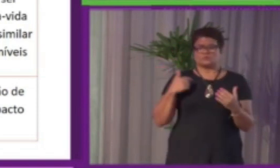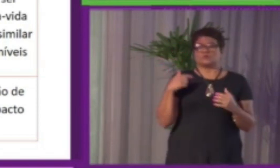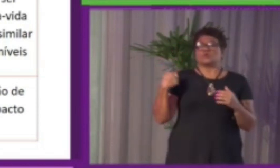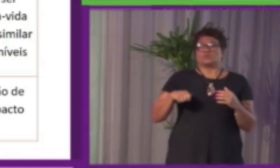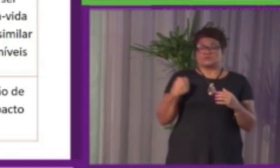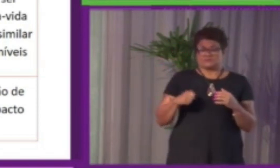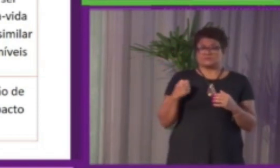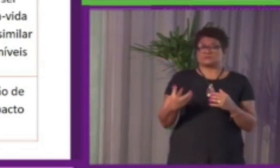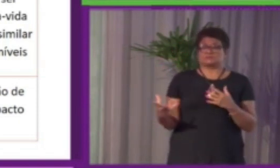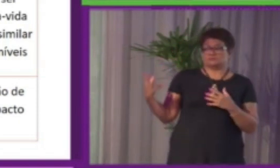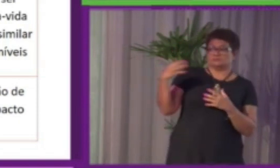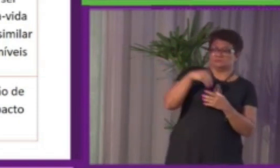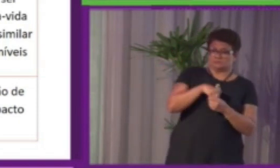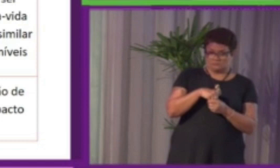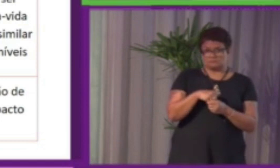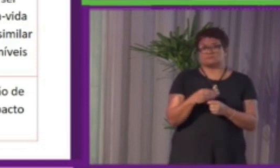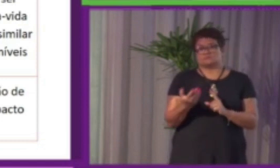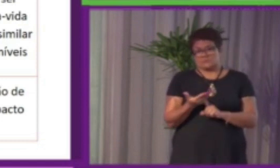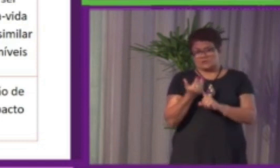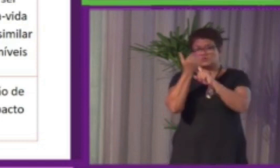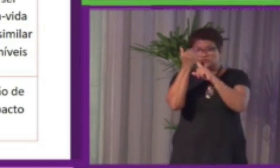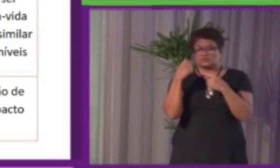essa tecnologia,